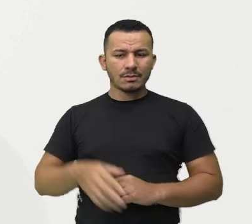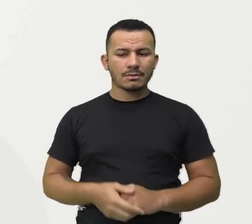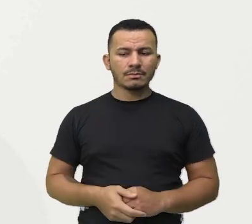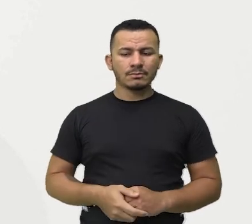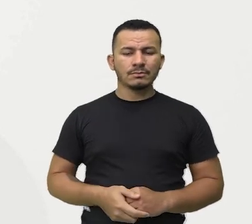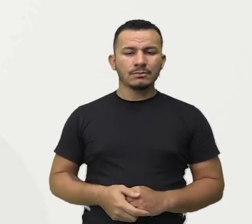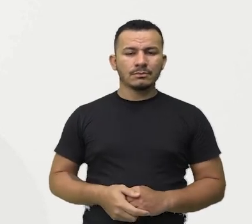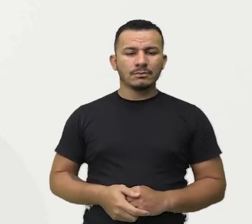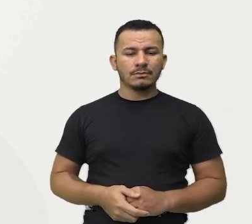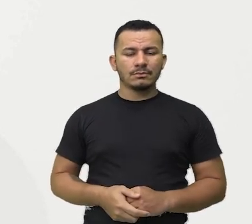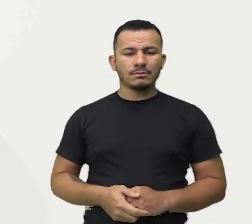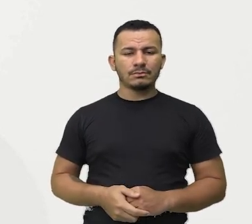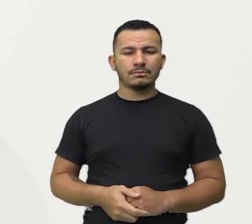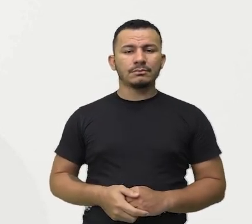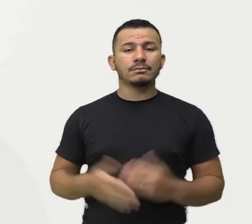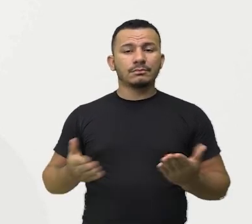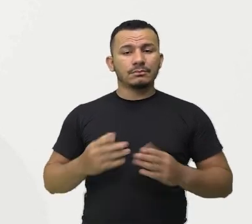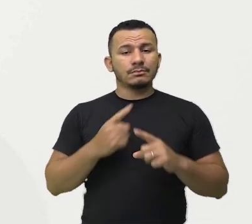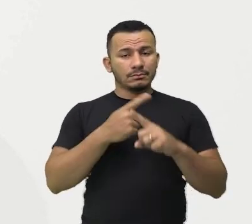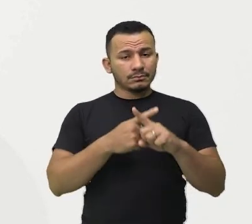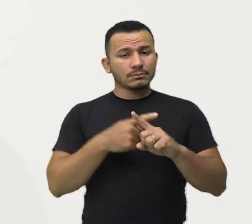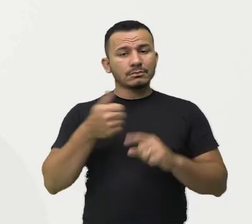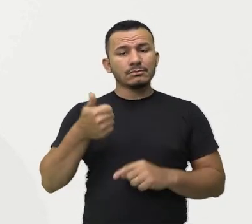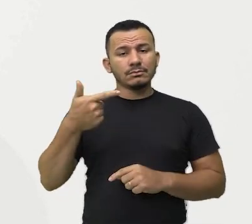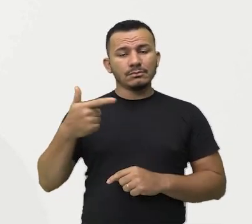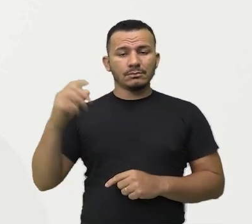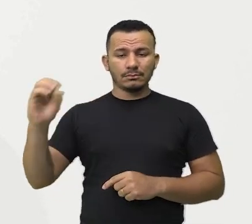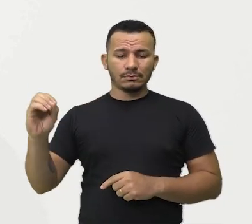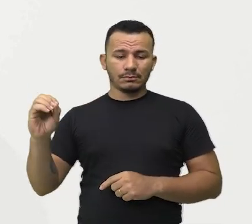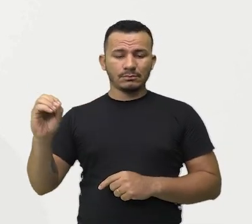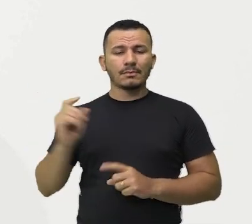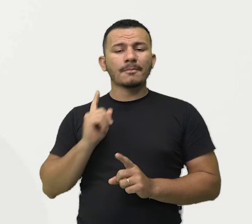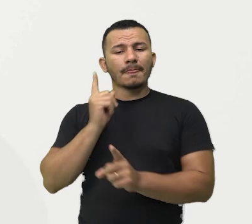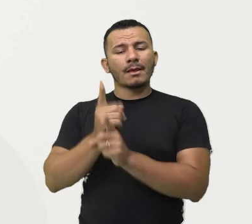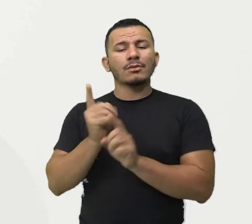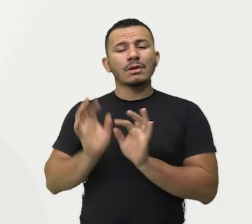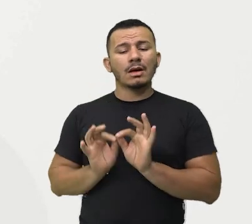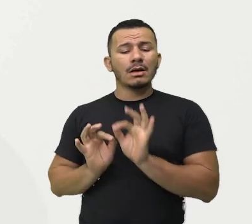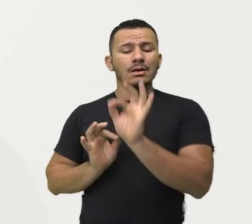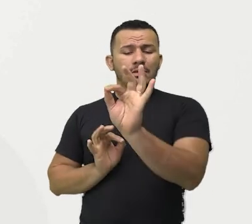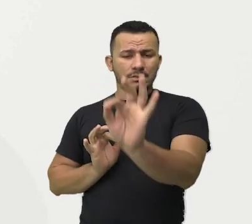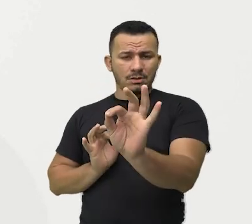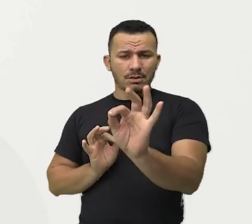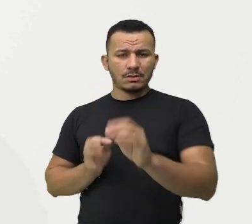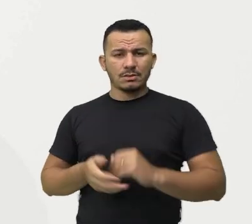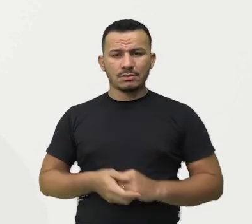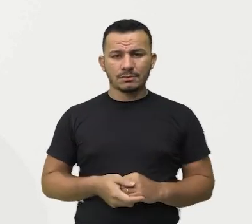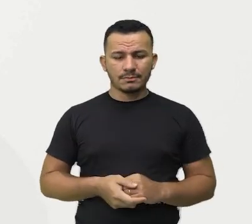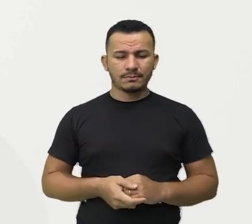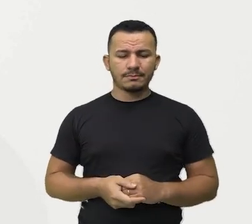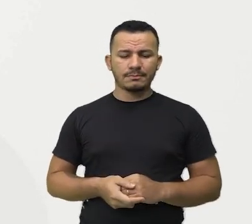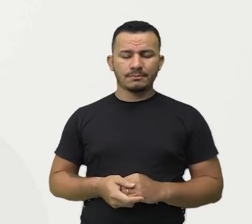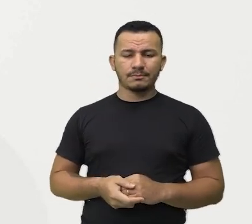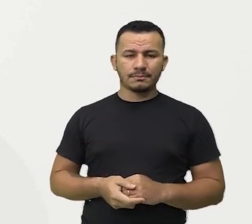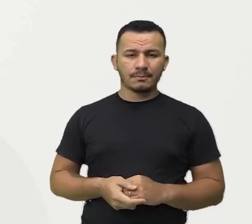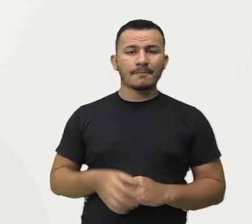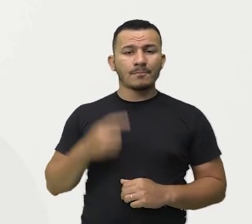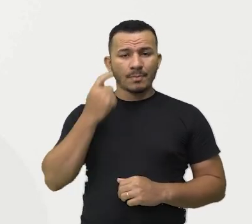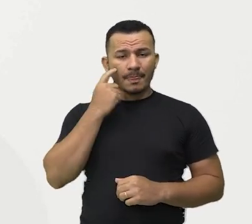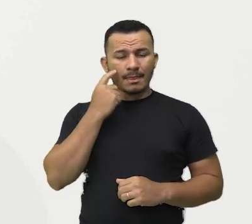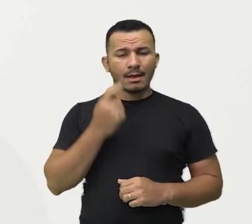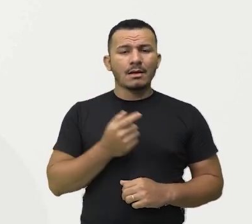acabou de falar para você. Vamos multiplicar por 120 para obter a distância percorrida. Então nós vamos